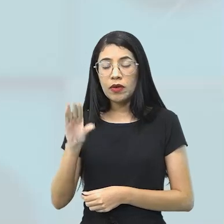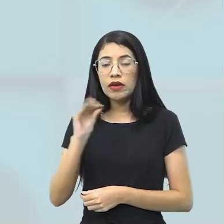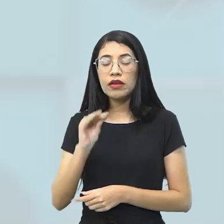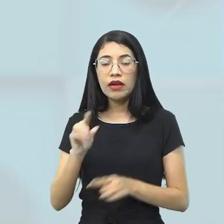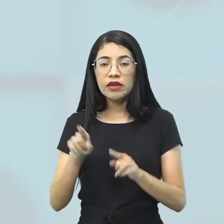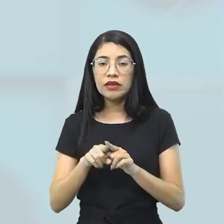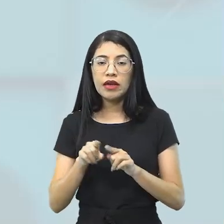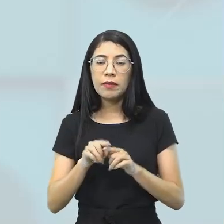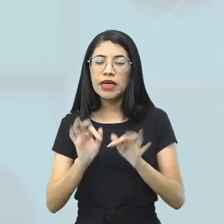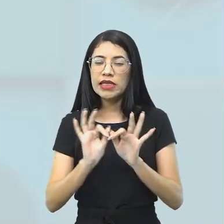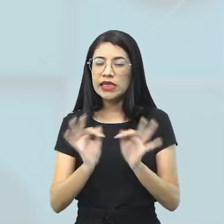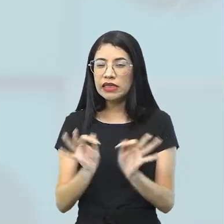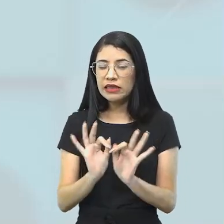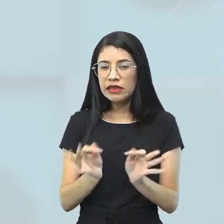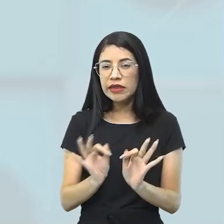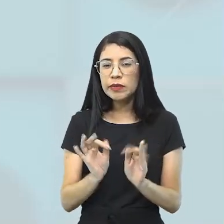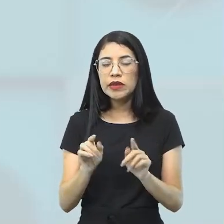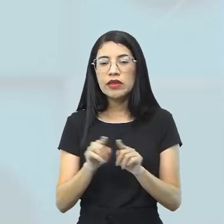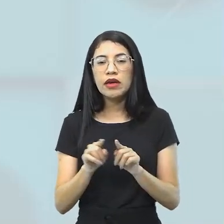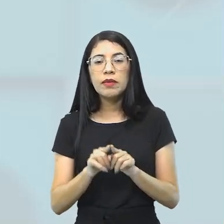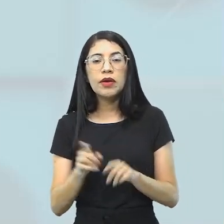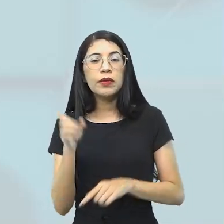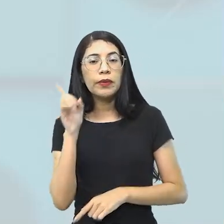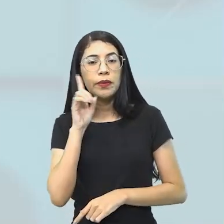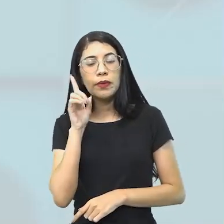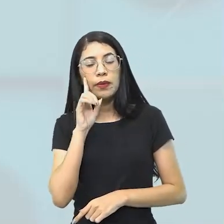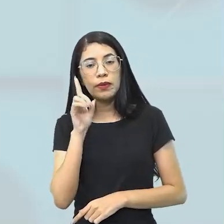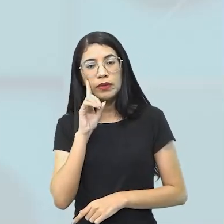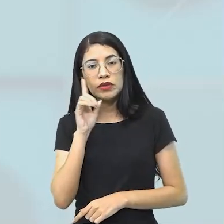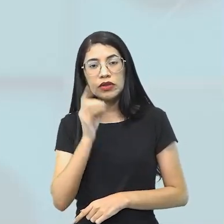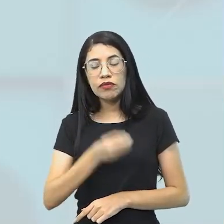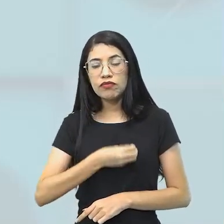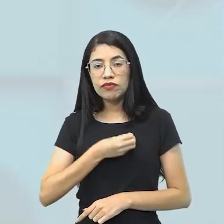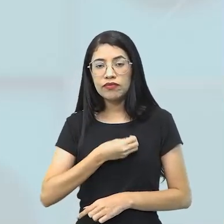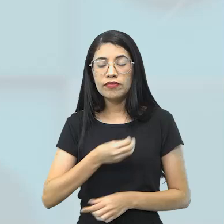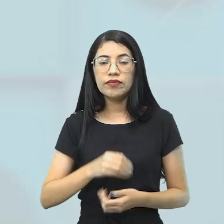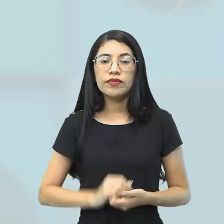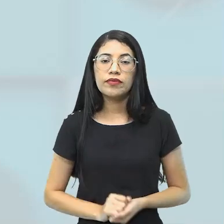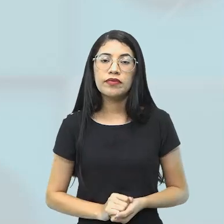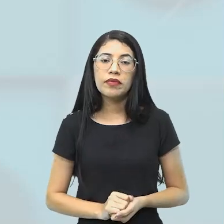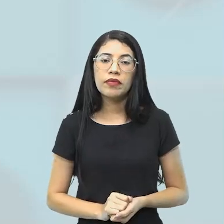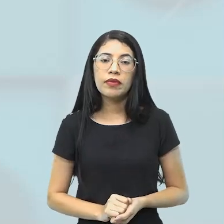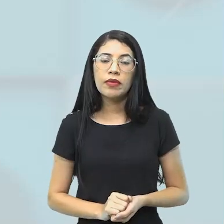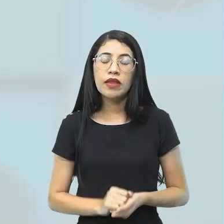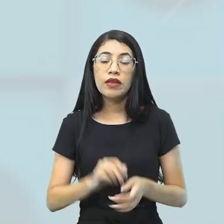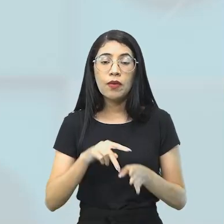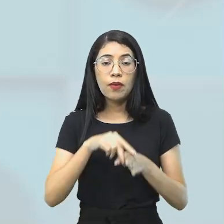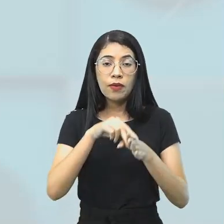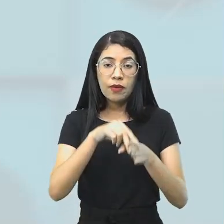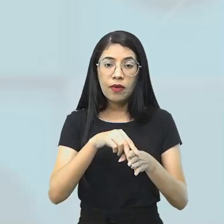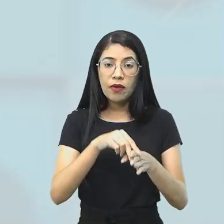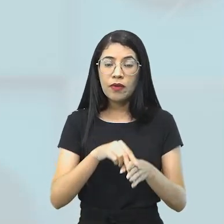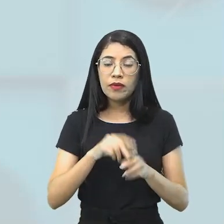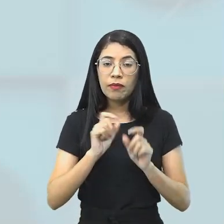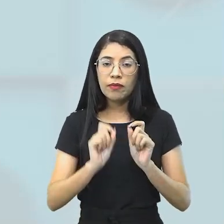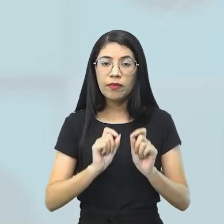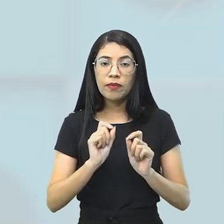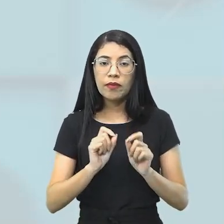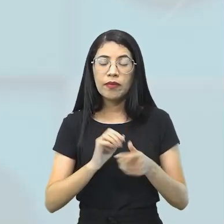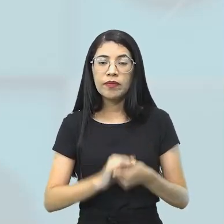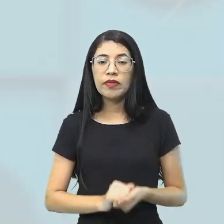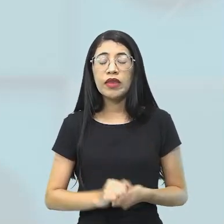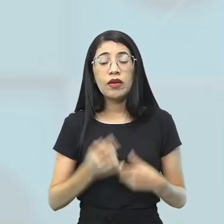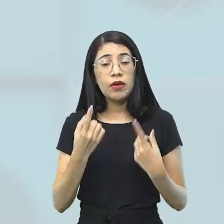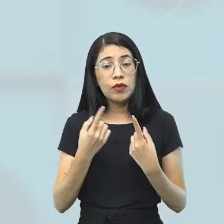oralidade, simplicidade, do cotidiano, tá bom? Então, o cordel é isso, eu